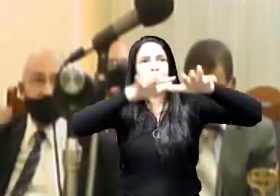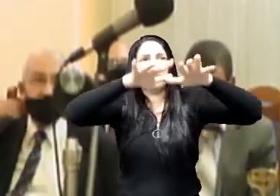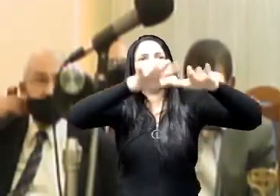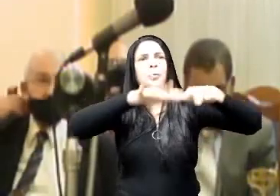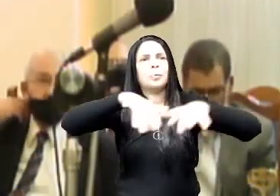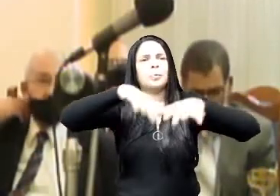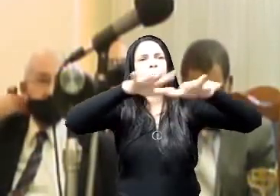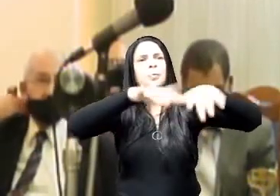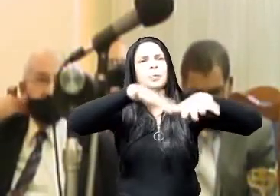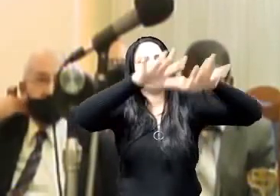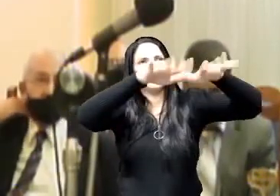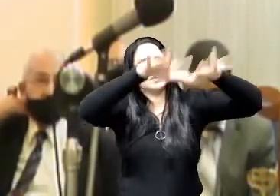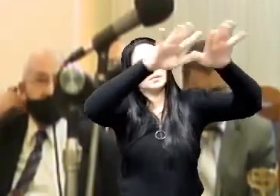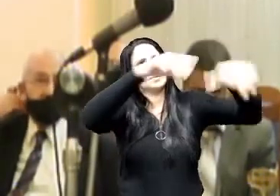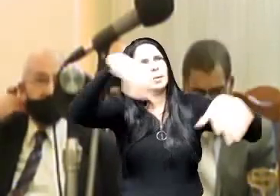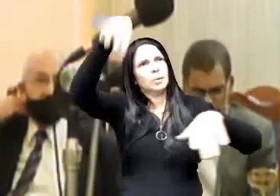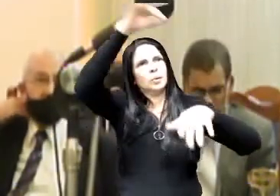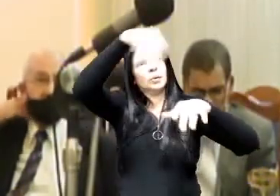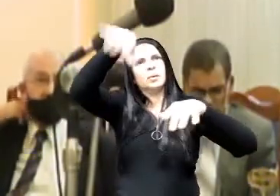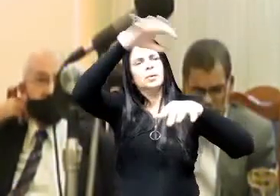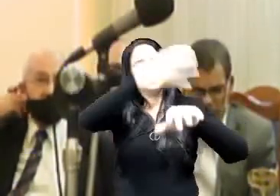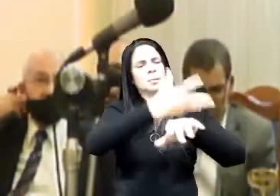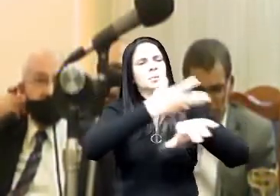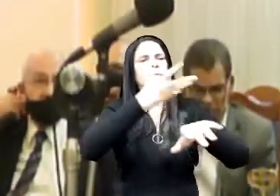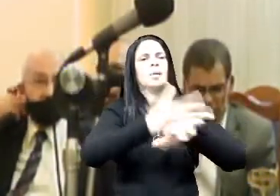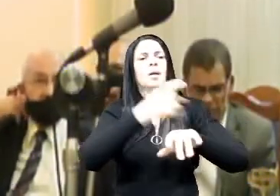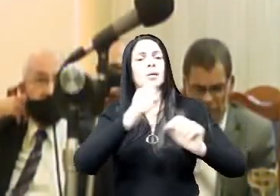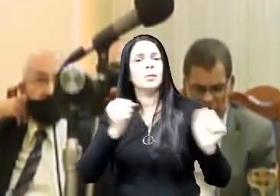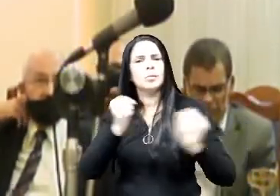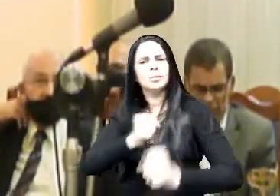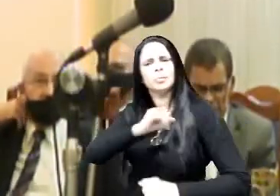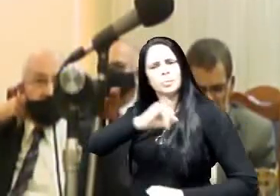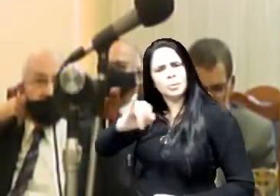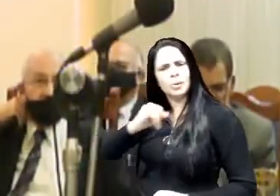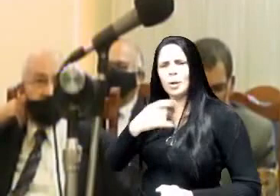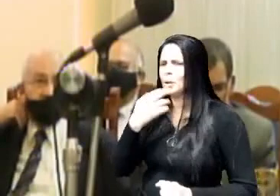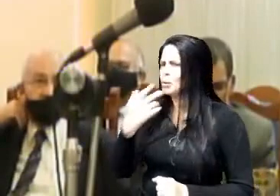e dizendo, eu estou aqui. Você pode não estar me vendo, mas